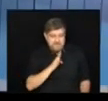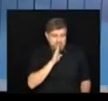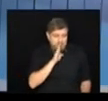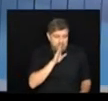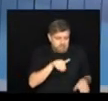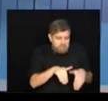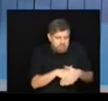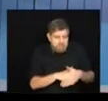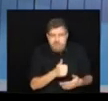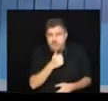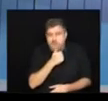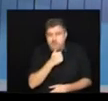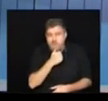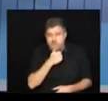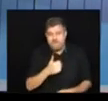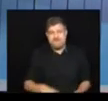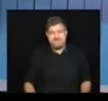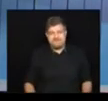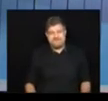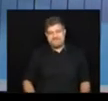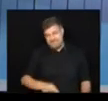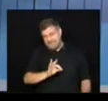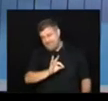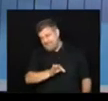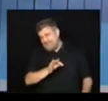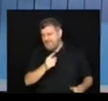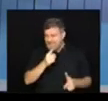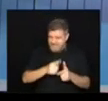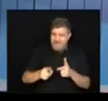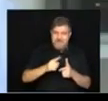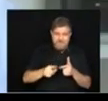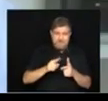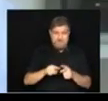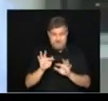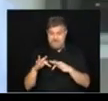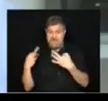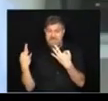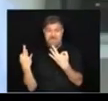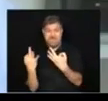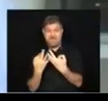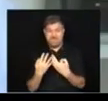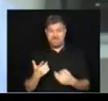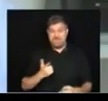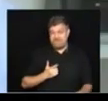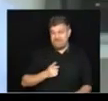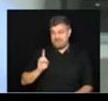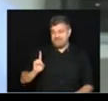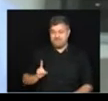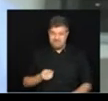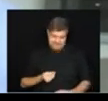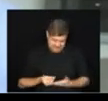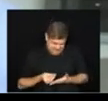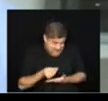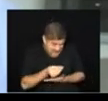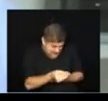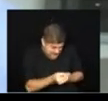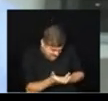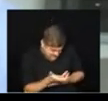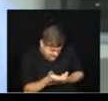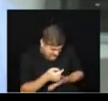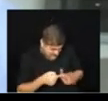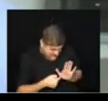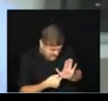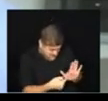ainda. exatamente. Esse, às vezes, é um problema mais das famílias, né? De alguém É. que vai lá e traz lá